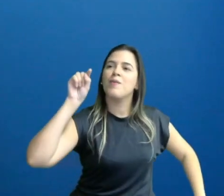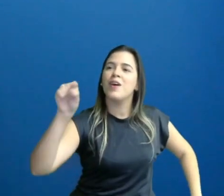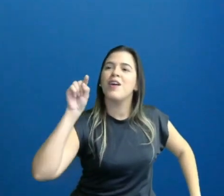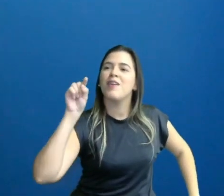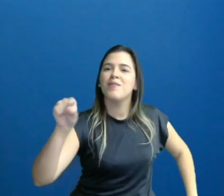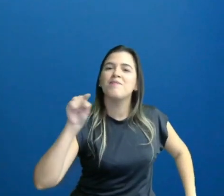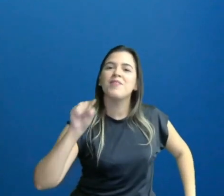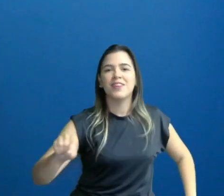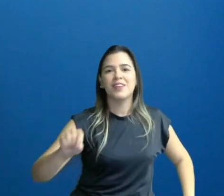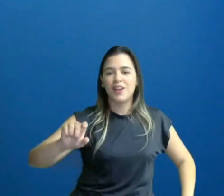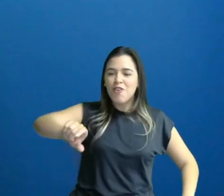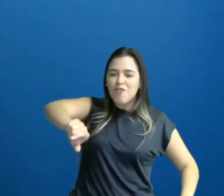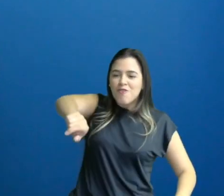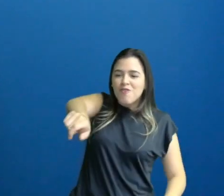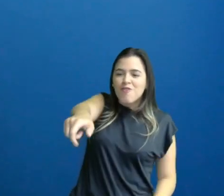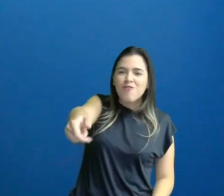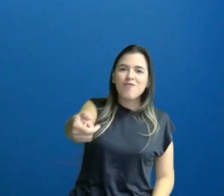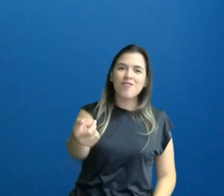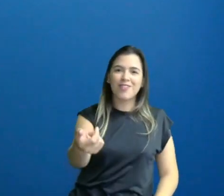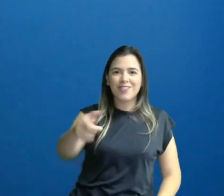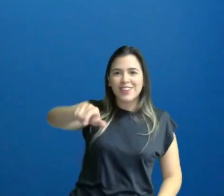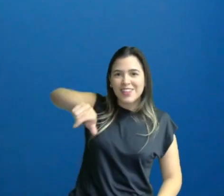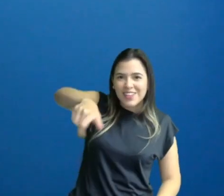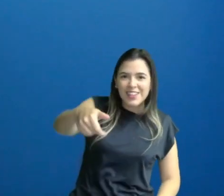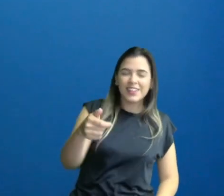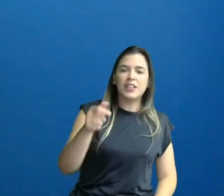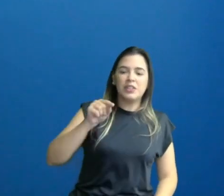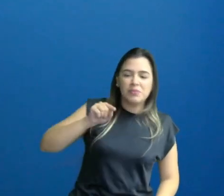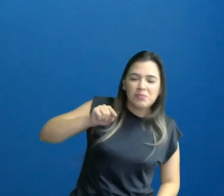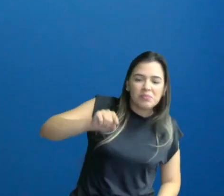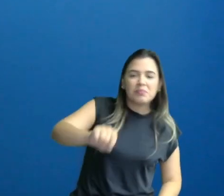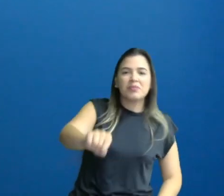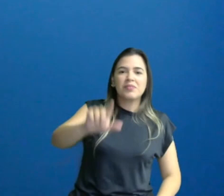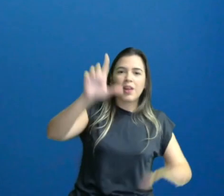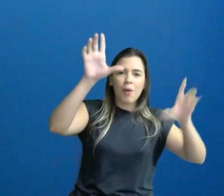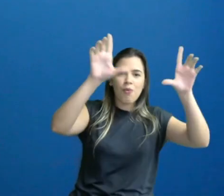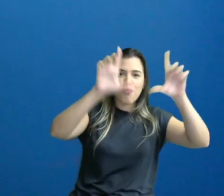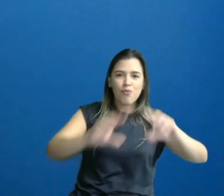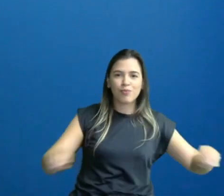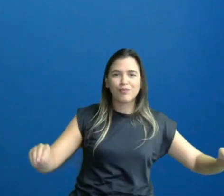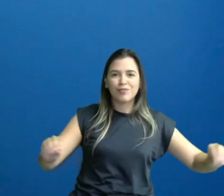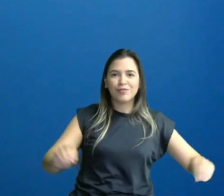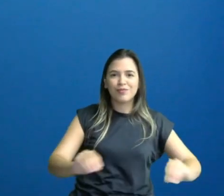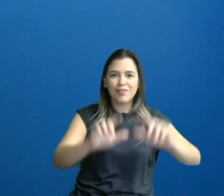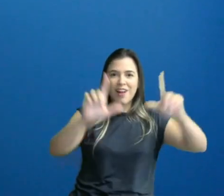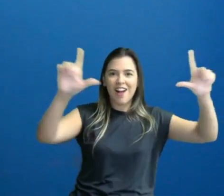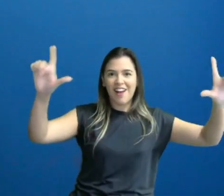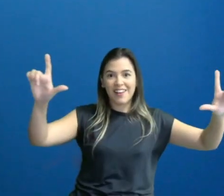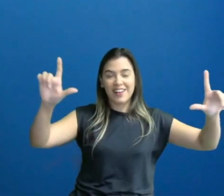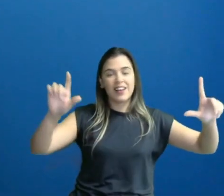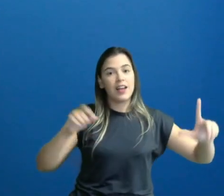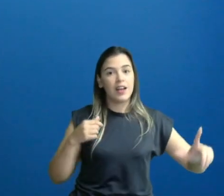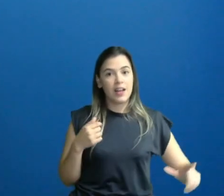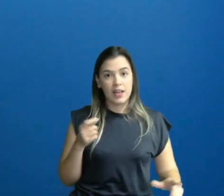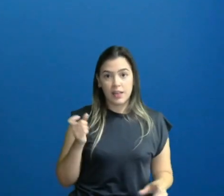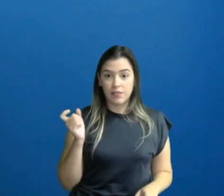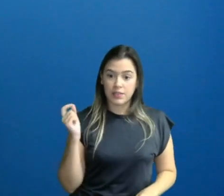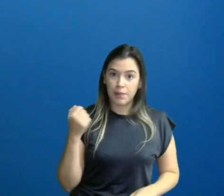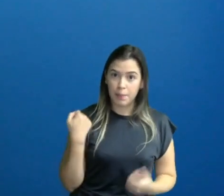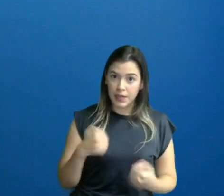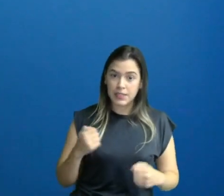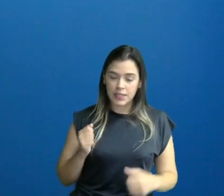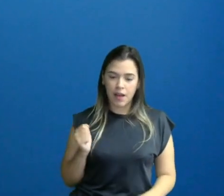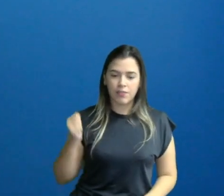na própria TV aumentar o volume desligar e ligar todo você tinha que ir lá não tem controle